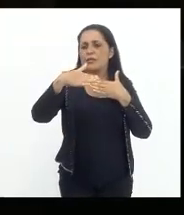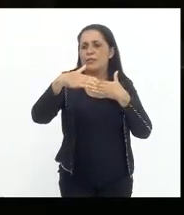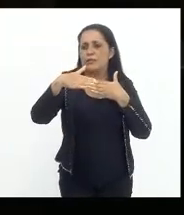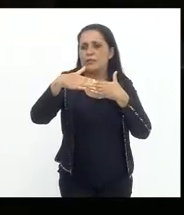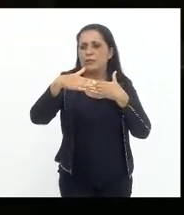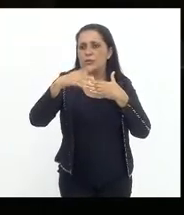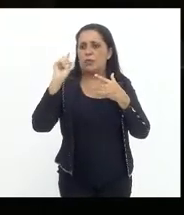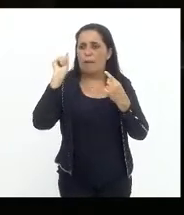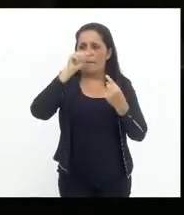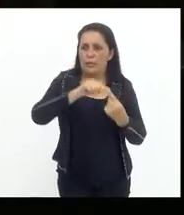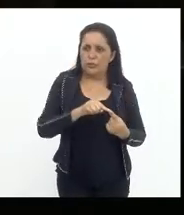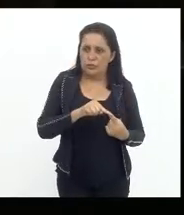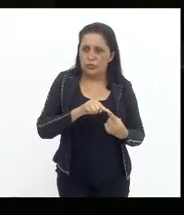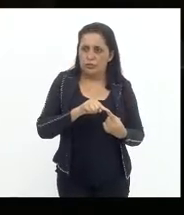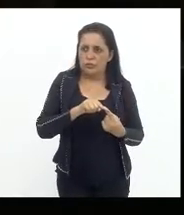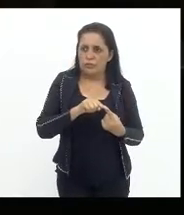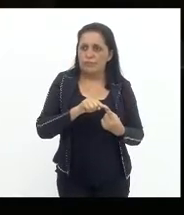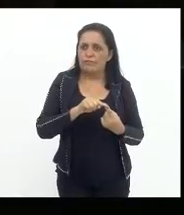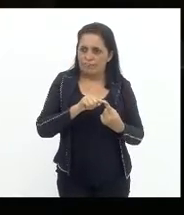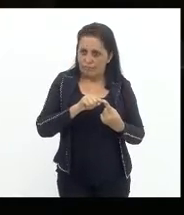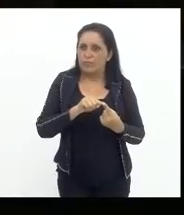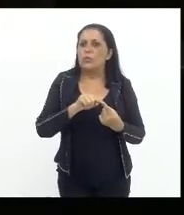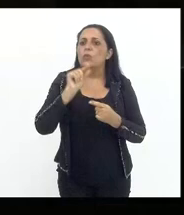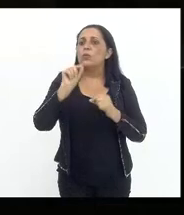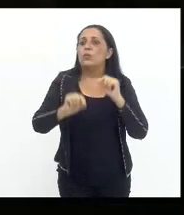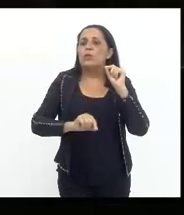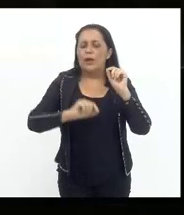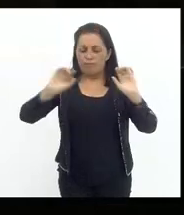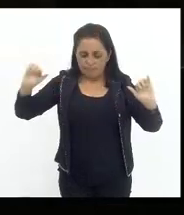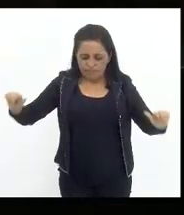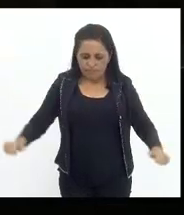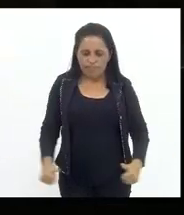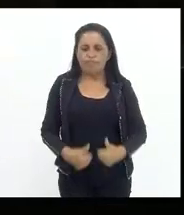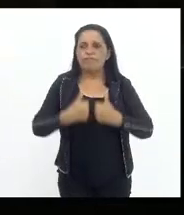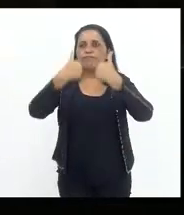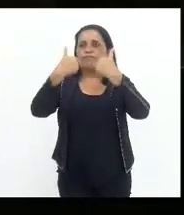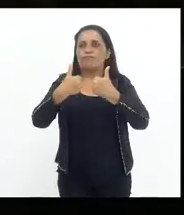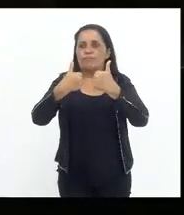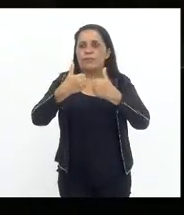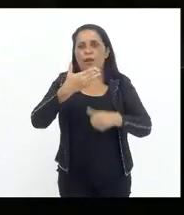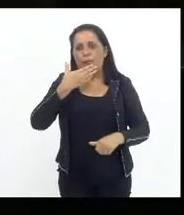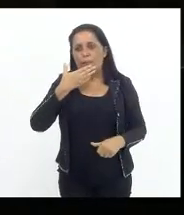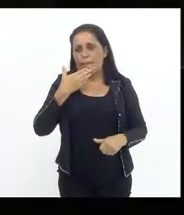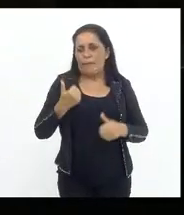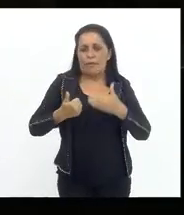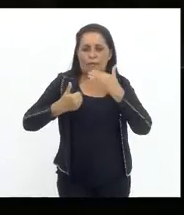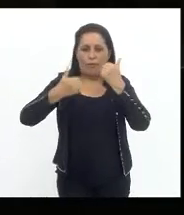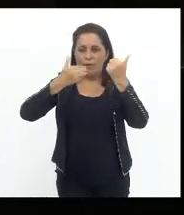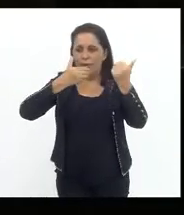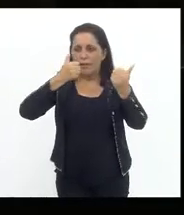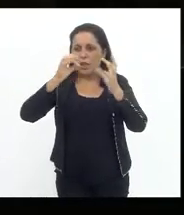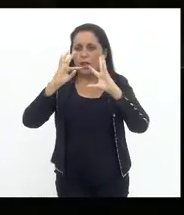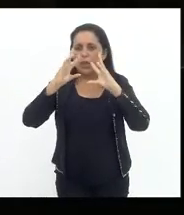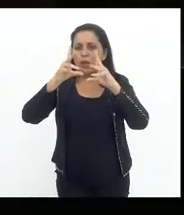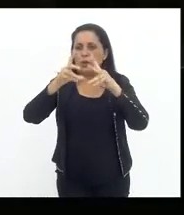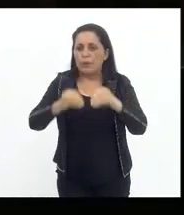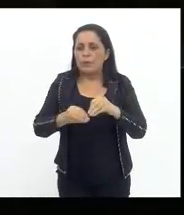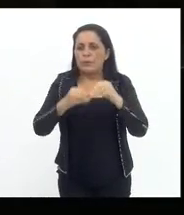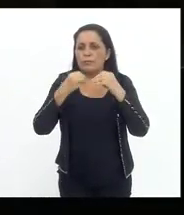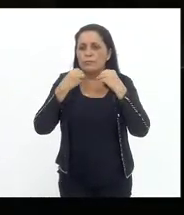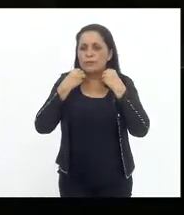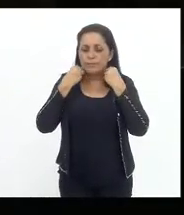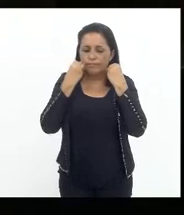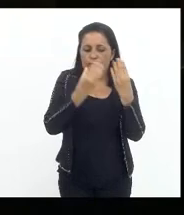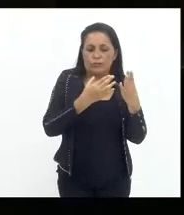cujo objetivo é exatamente o aperfeiçoamento e a melhoria de tudo aquilo que possa oferecer